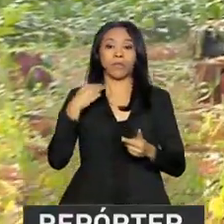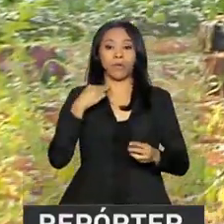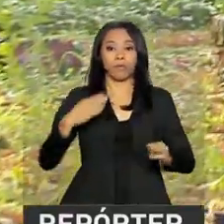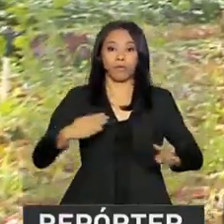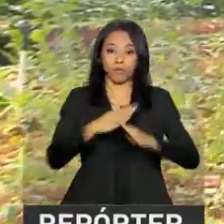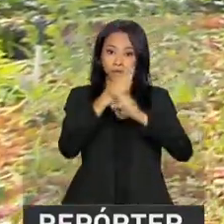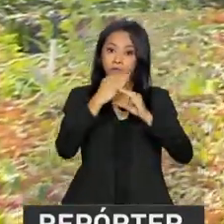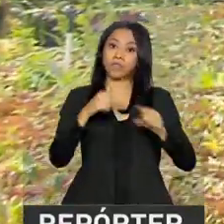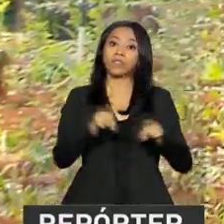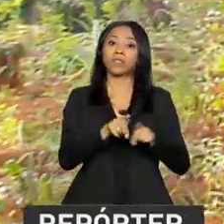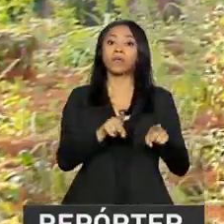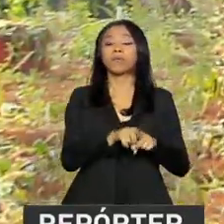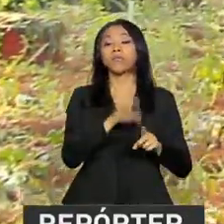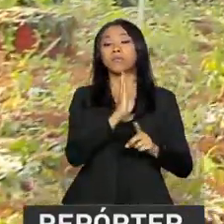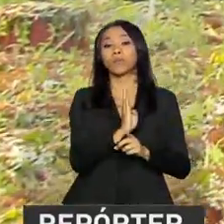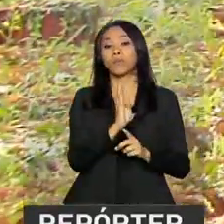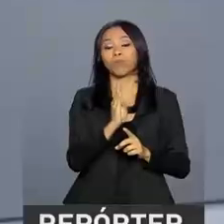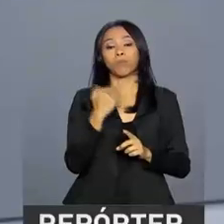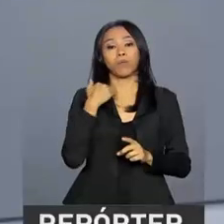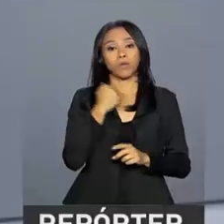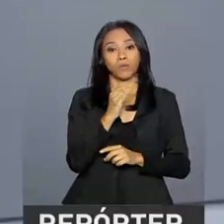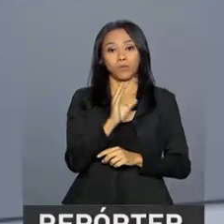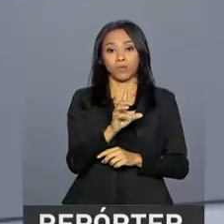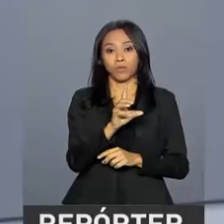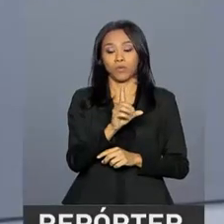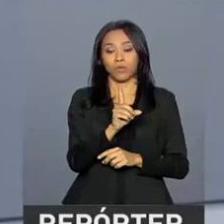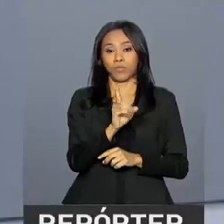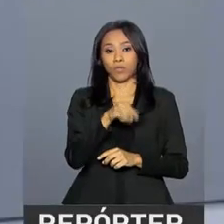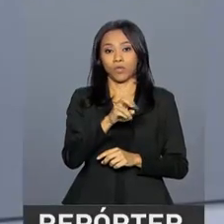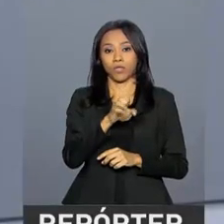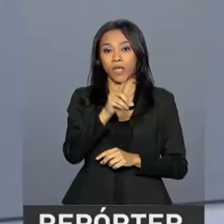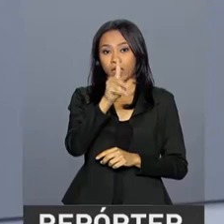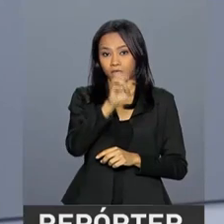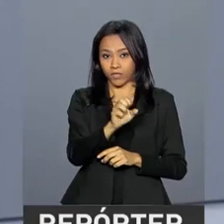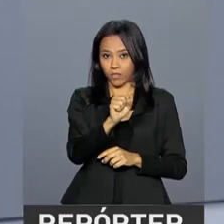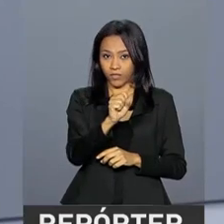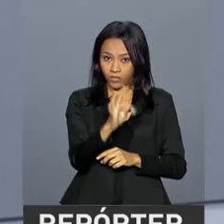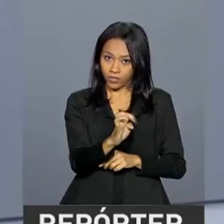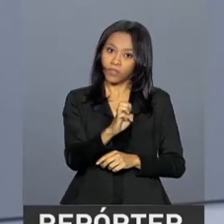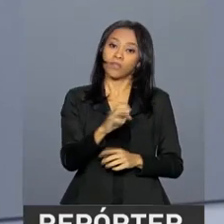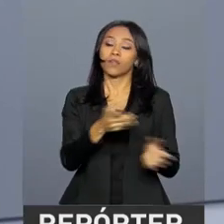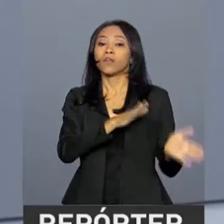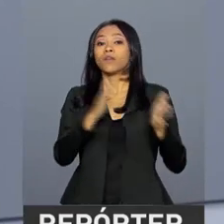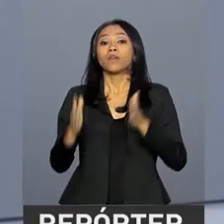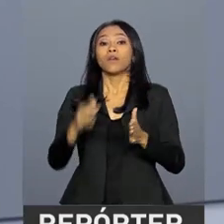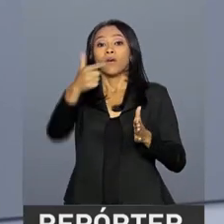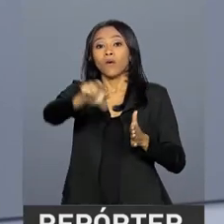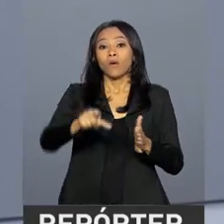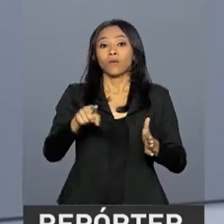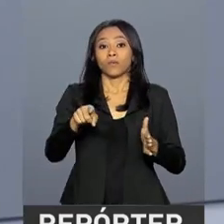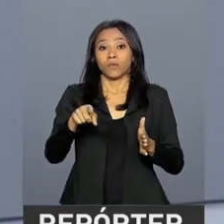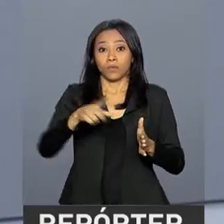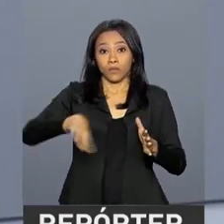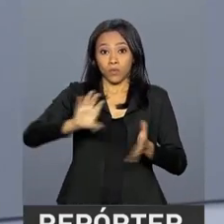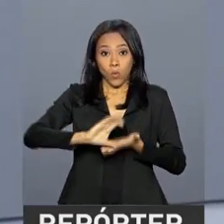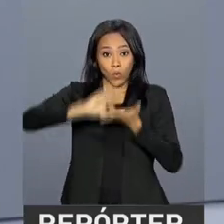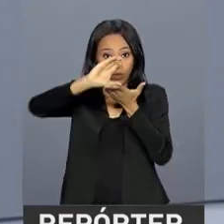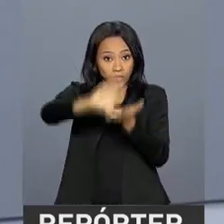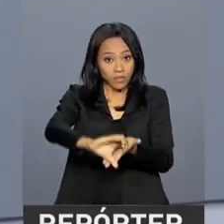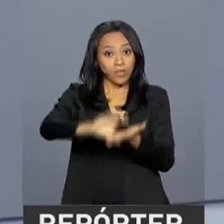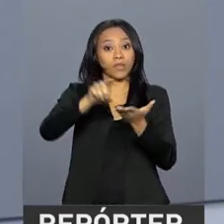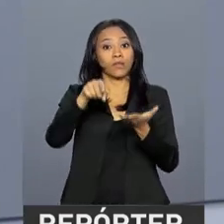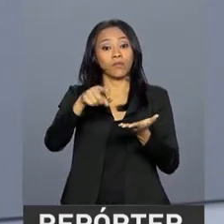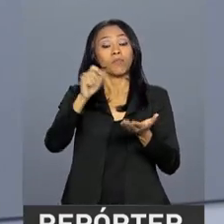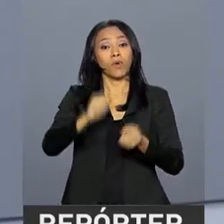e banco do nordeste outra decisão do conselho monetário nacional permite que os trabalhadores transfiram